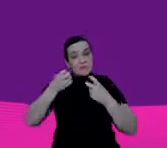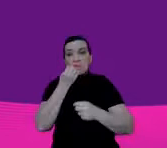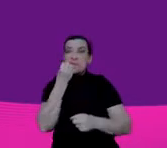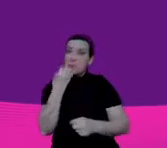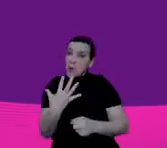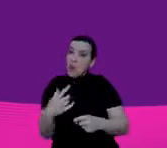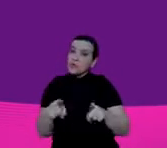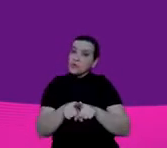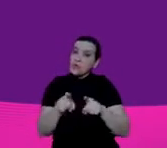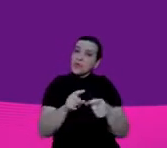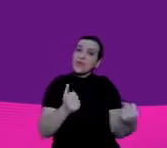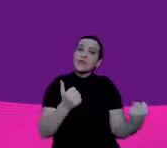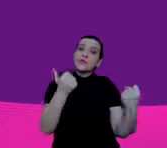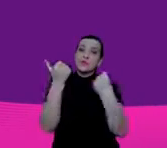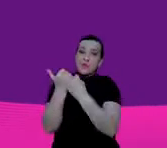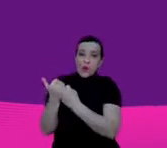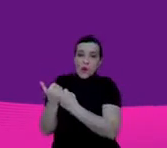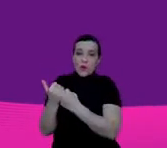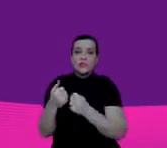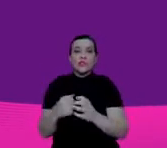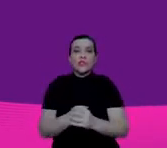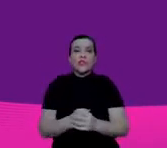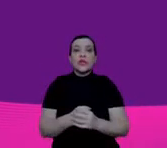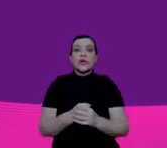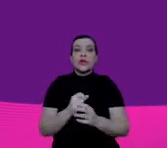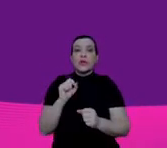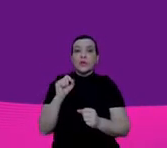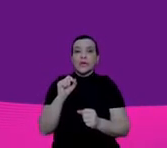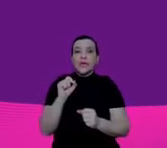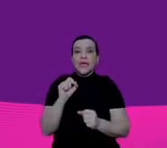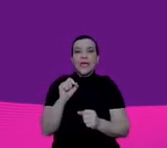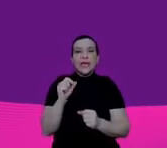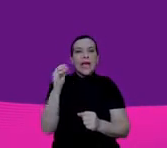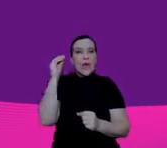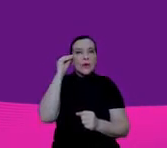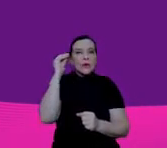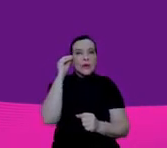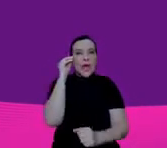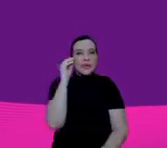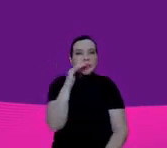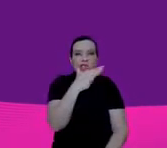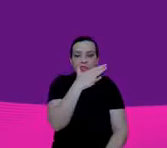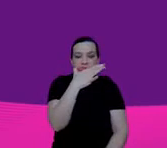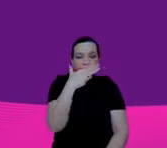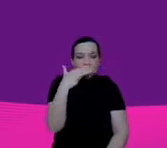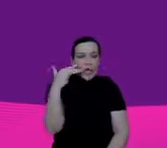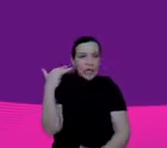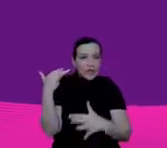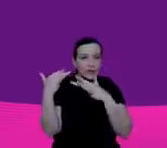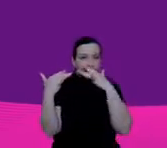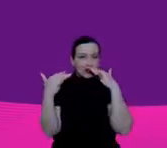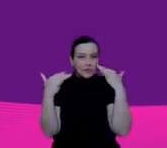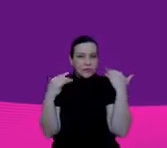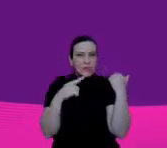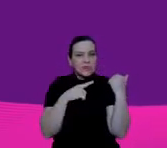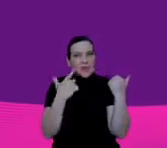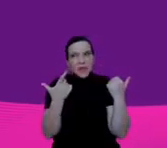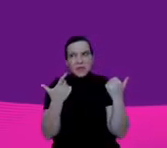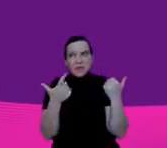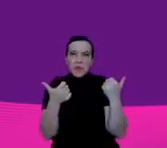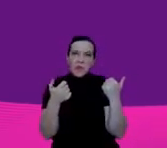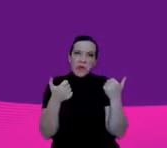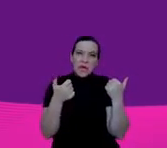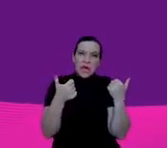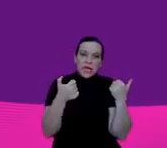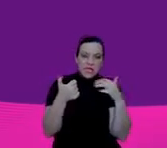suporte. Um deles é o teste de olfato, em que o paciente ou tem uma caneta que tem um cheiro, ou tem cartelas que